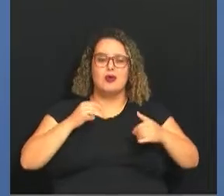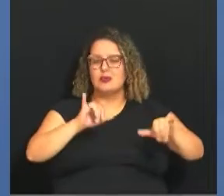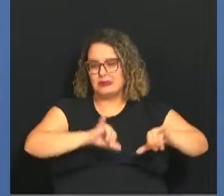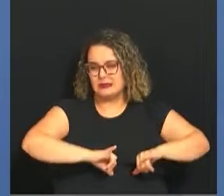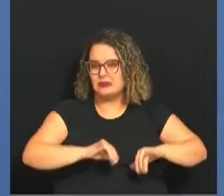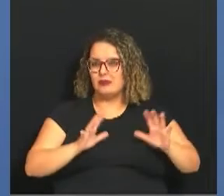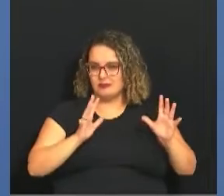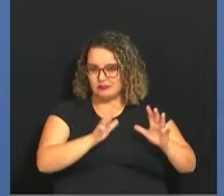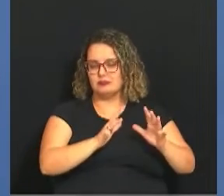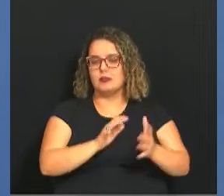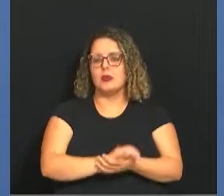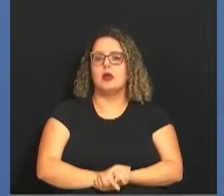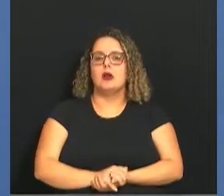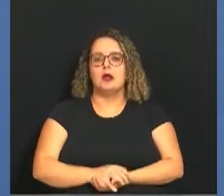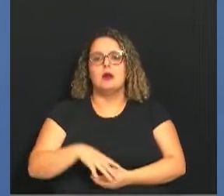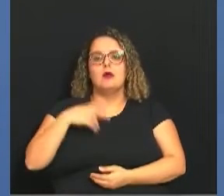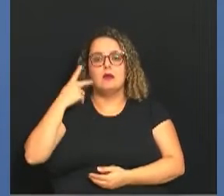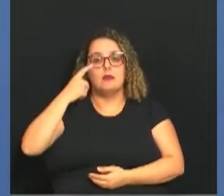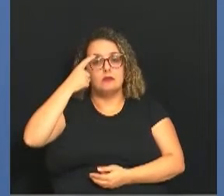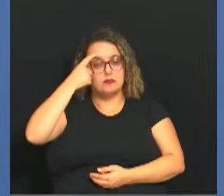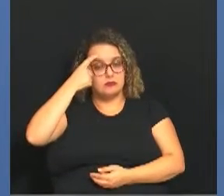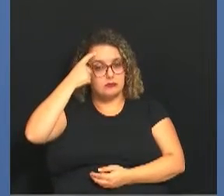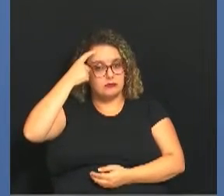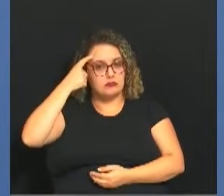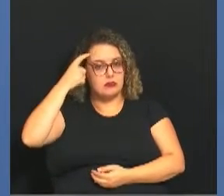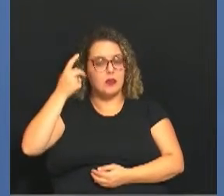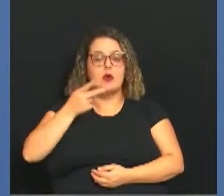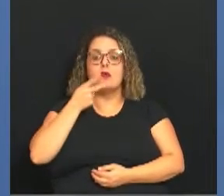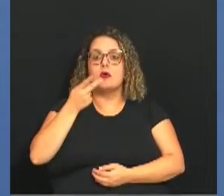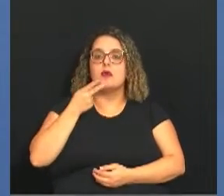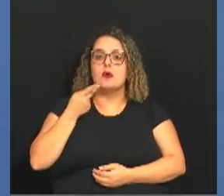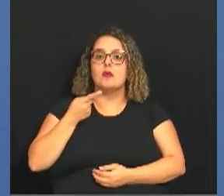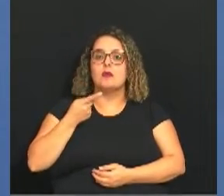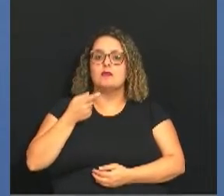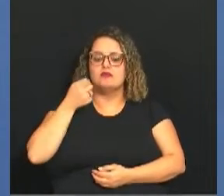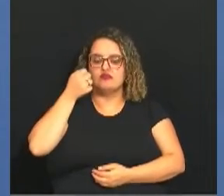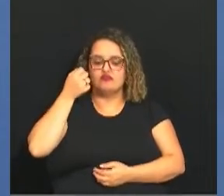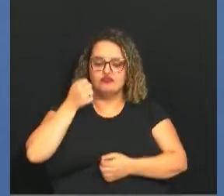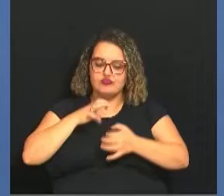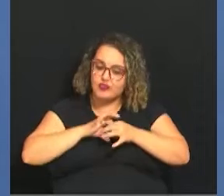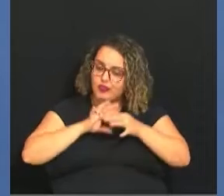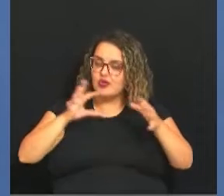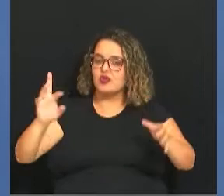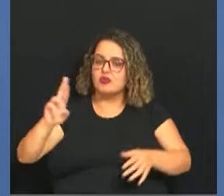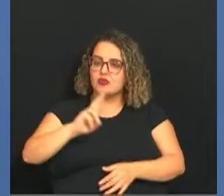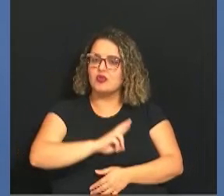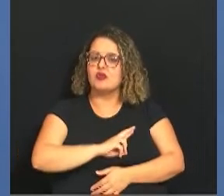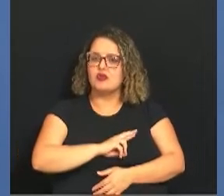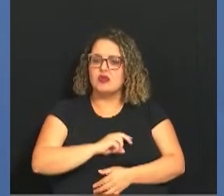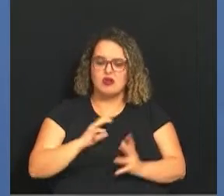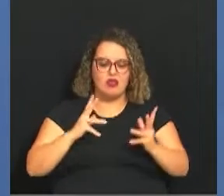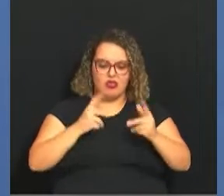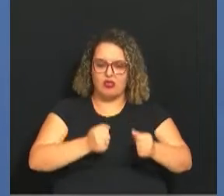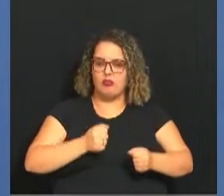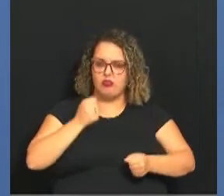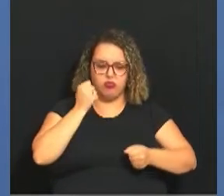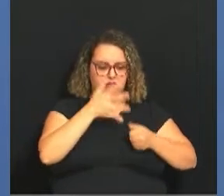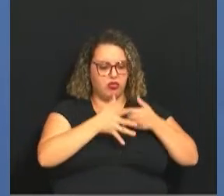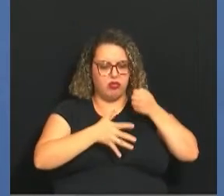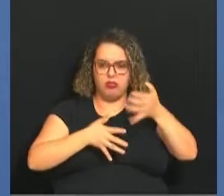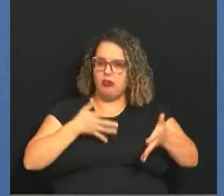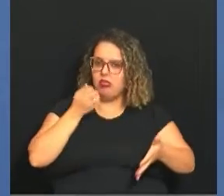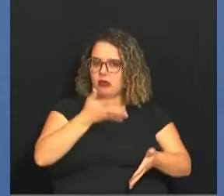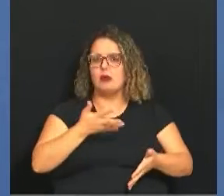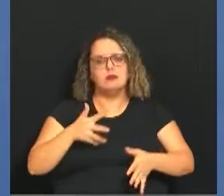vereadora Paola Miguel falou sobre essas ofensas e sobre a liberdade religiosa e pediu um